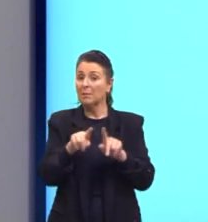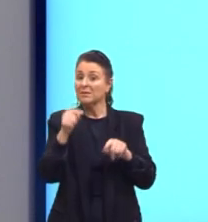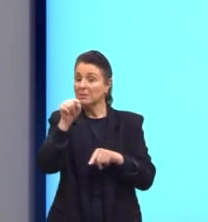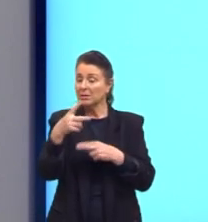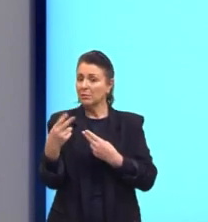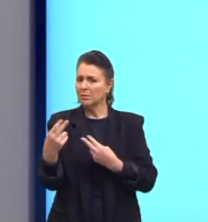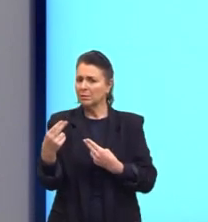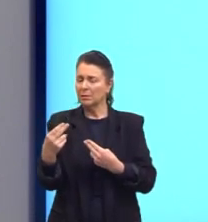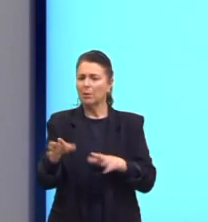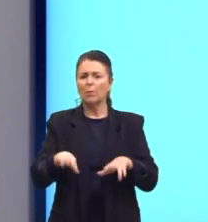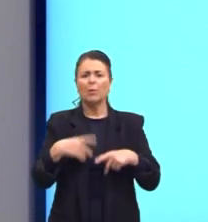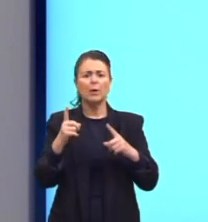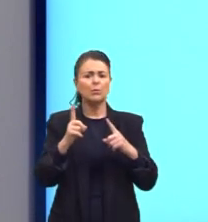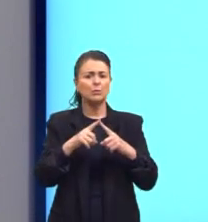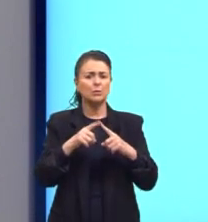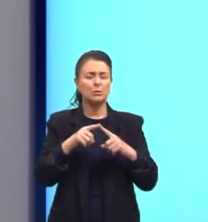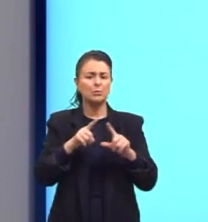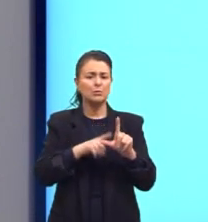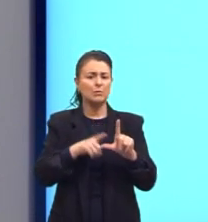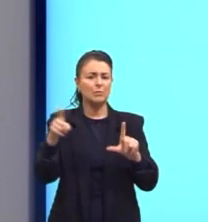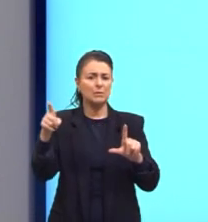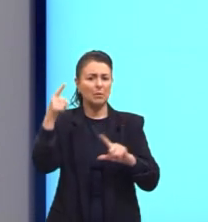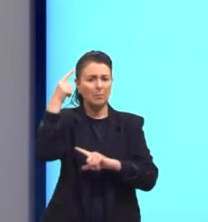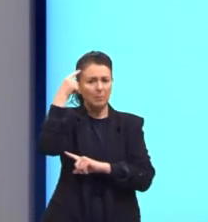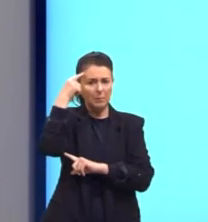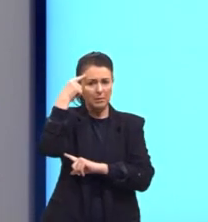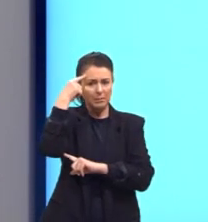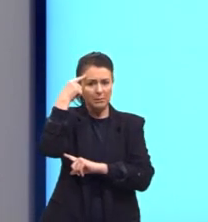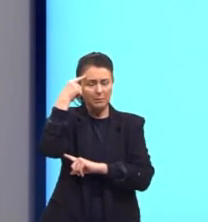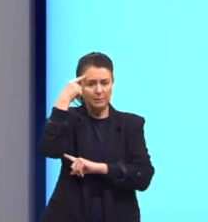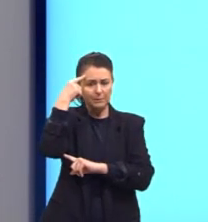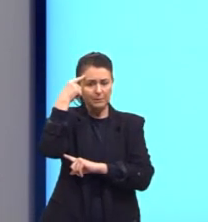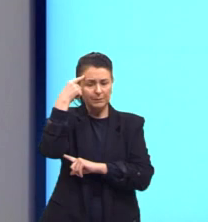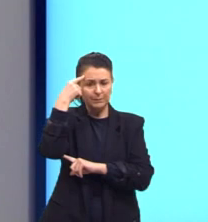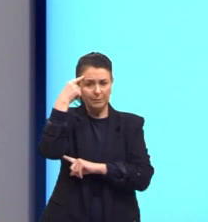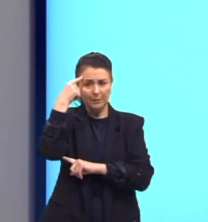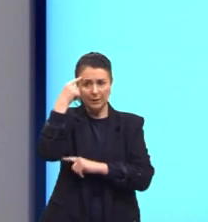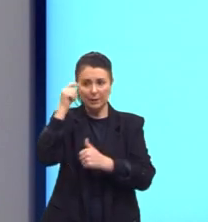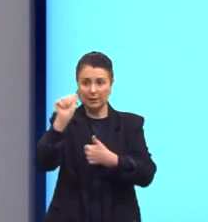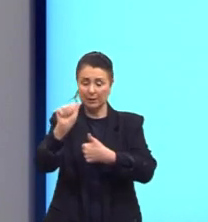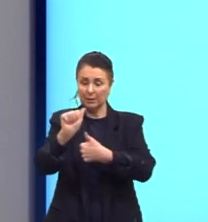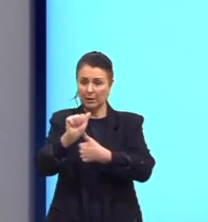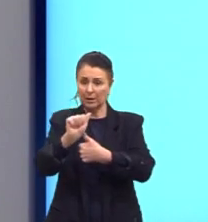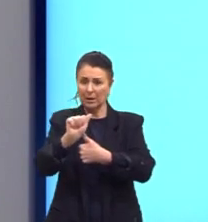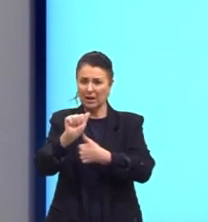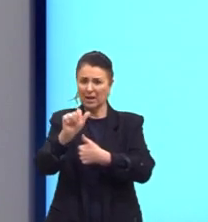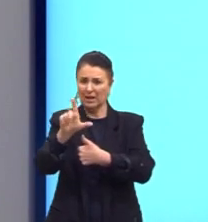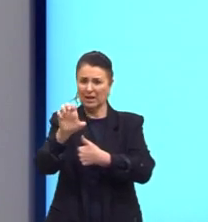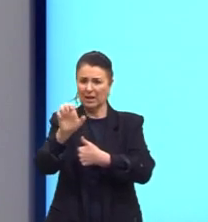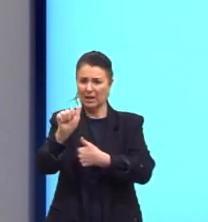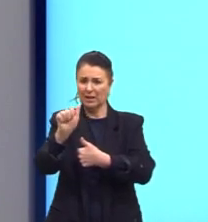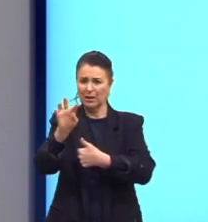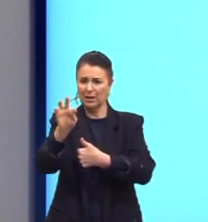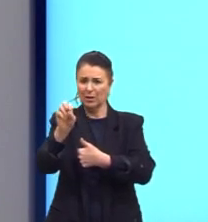de evolução é essa gente pensa aí enquanto eu vou falando letra A aleatória